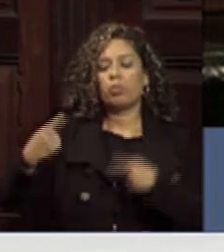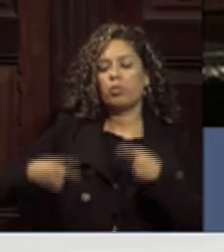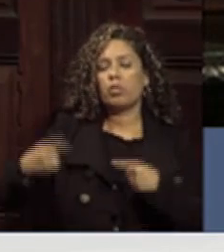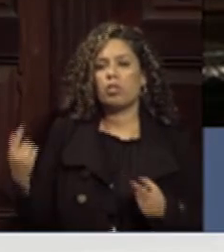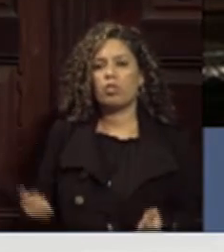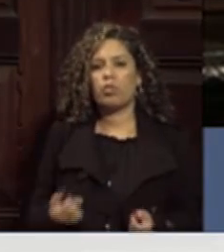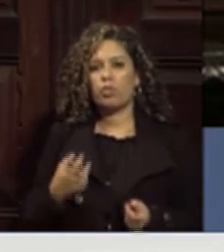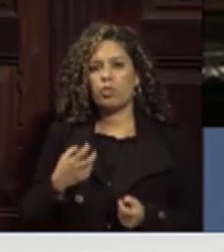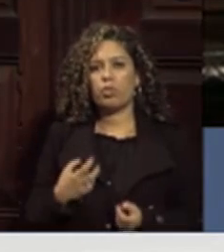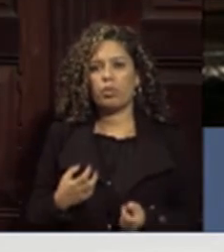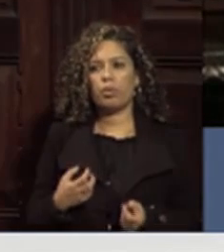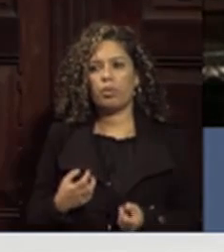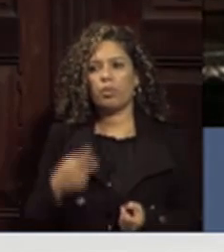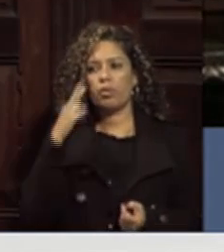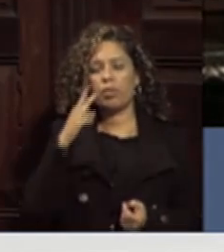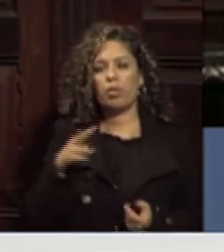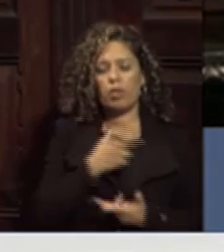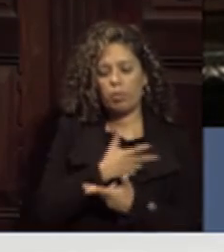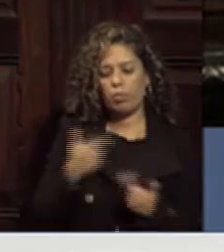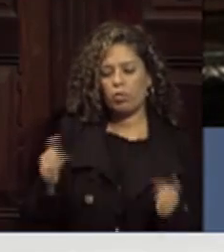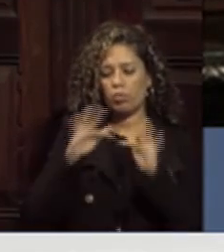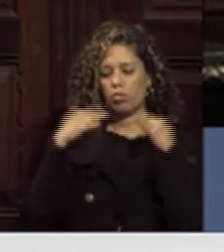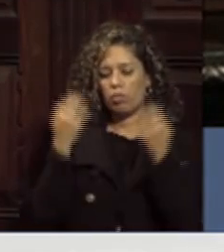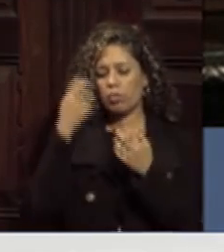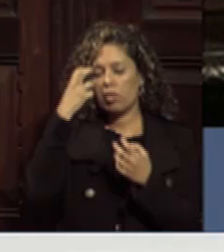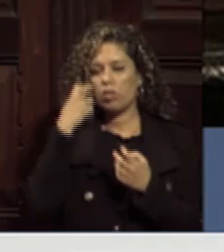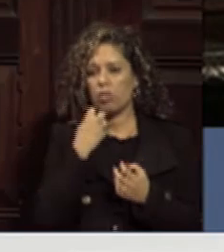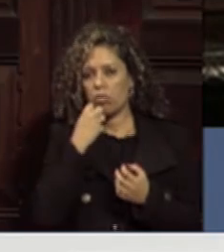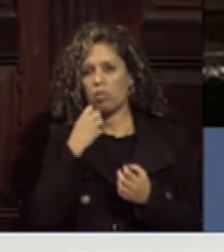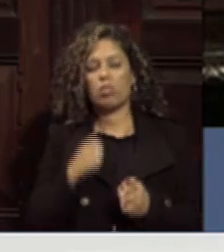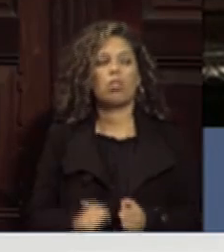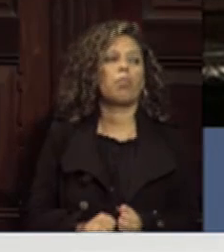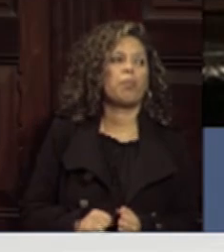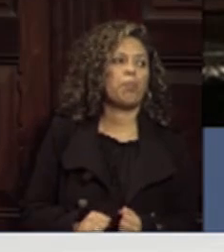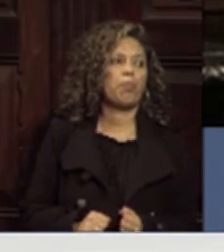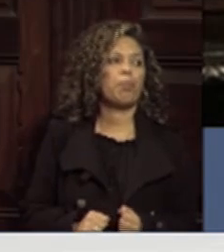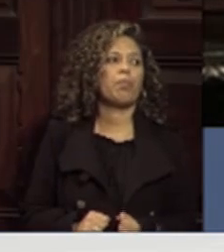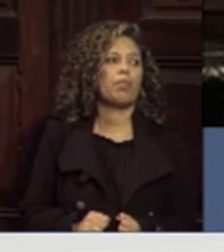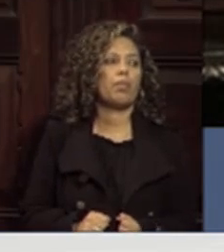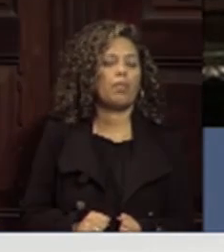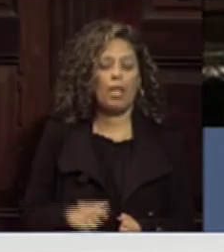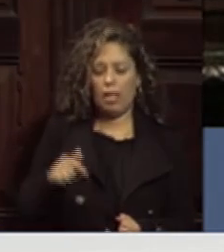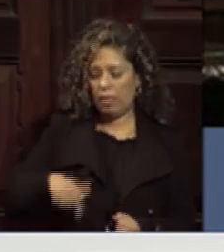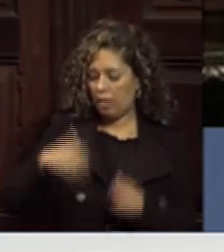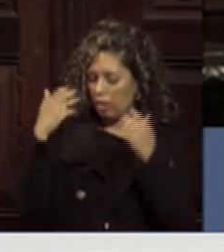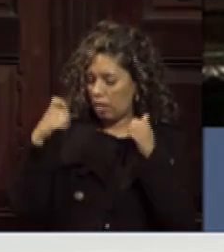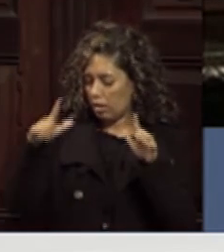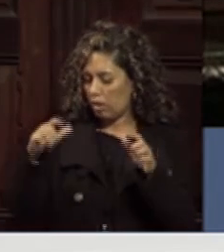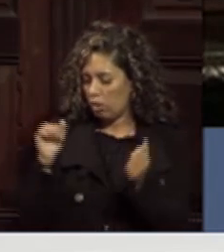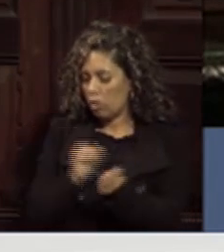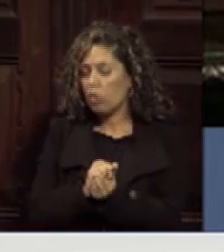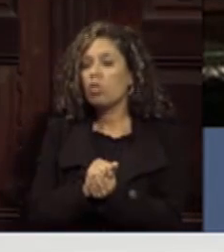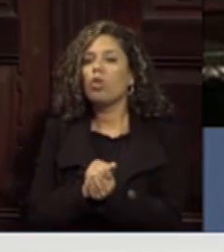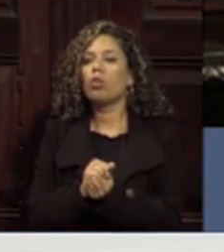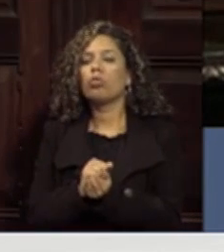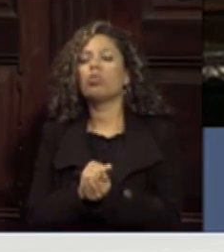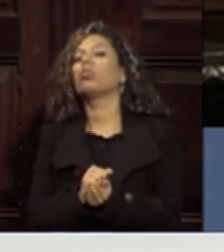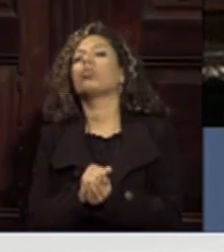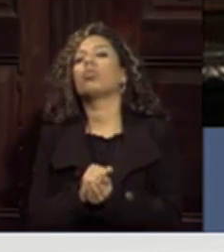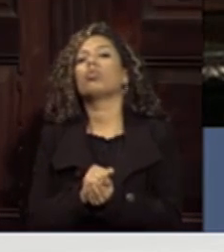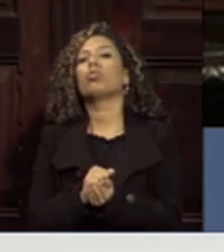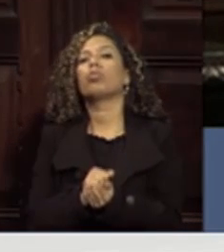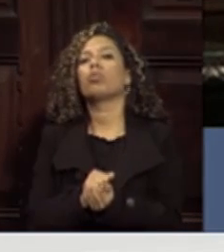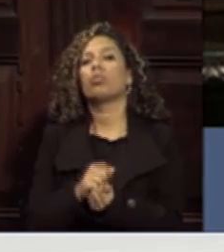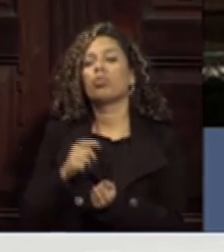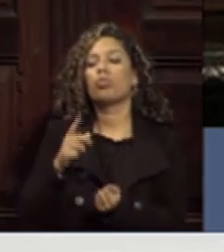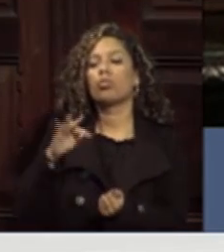adoção, que presido aqui na casa e tenho a satisfação de compor esta frente com os deputados Tia